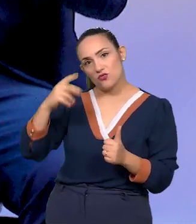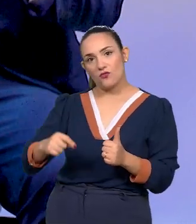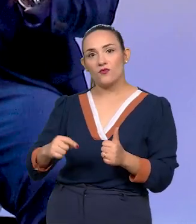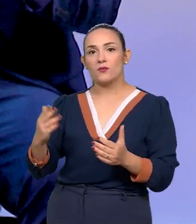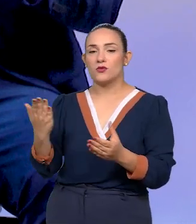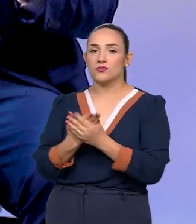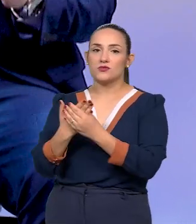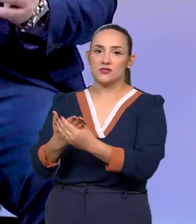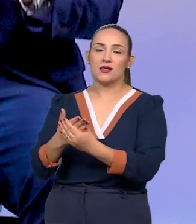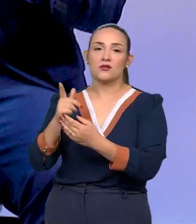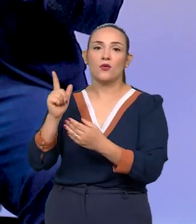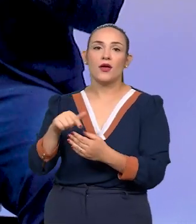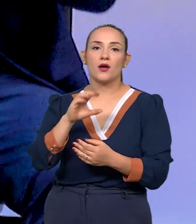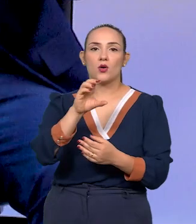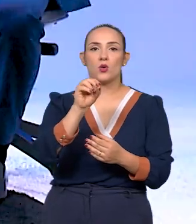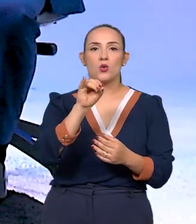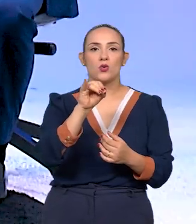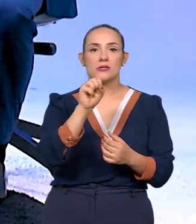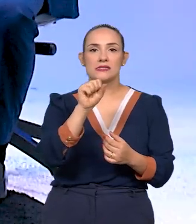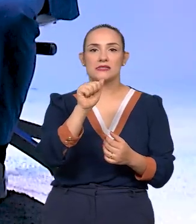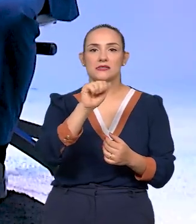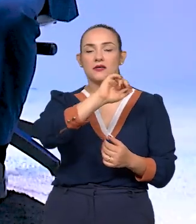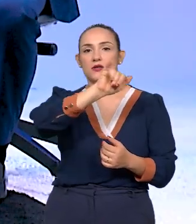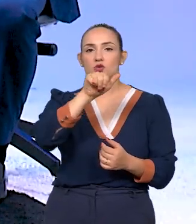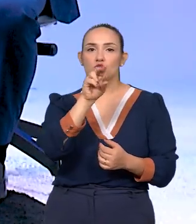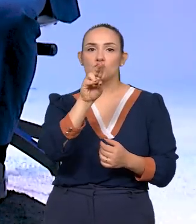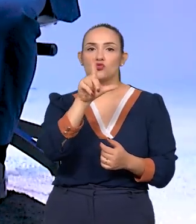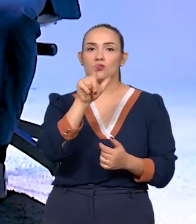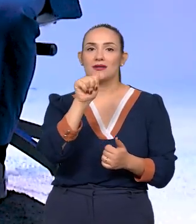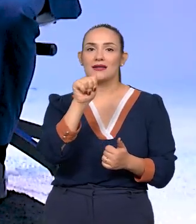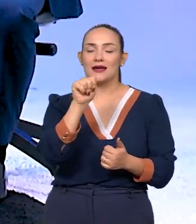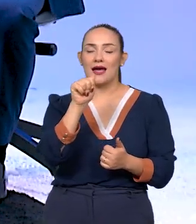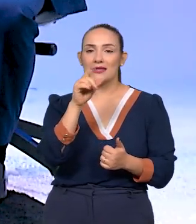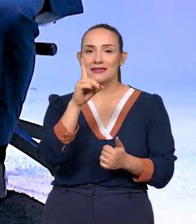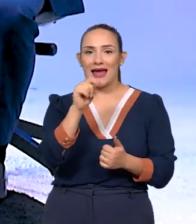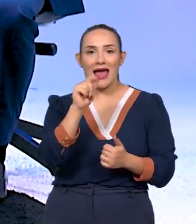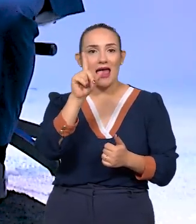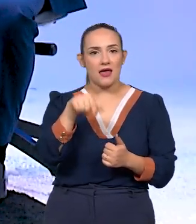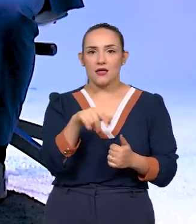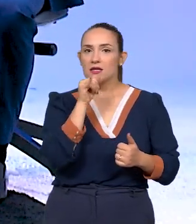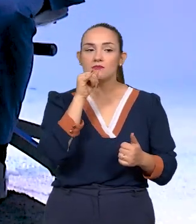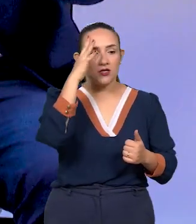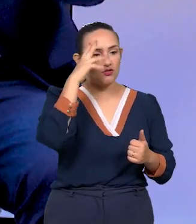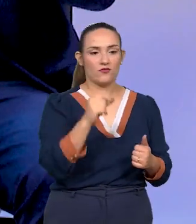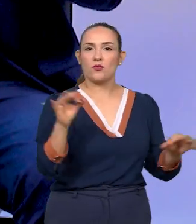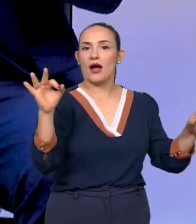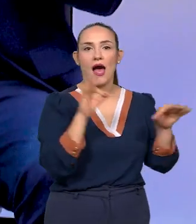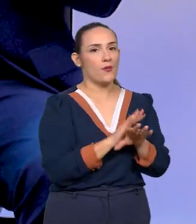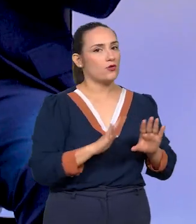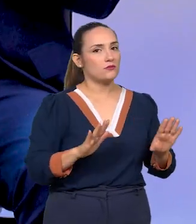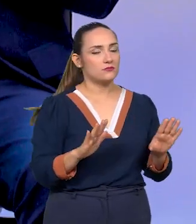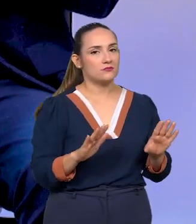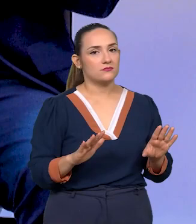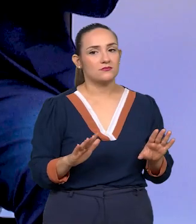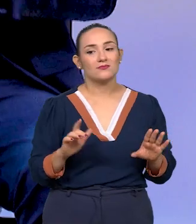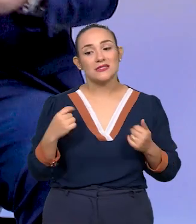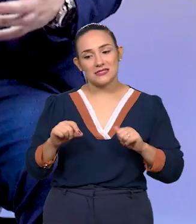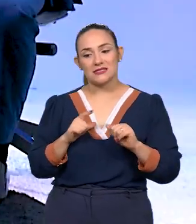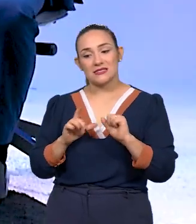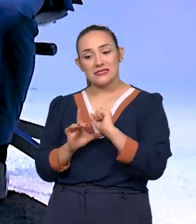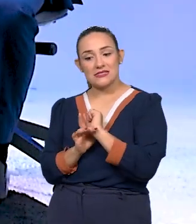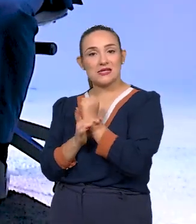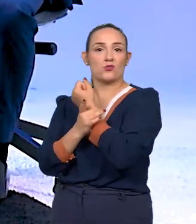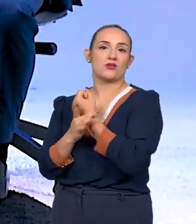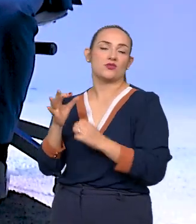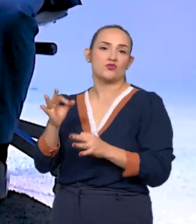Só que nessas relações de trato sucessivo, a gente tem que fazer uma análise um pouco mais ampla. Segurança jurídica, muitas vezes a pessoa tinha ideia